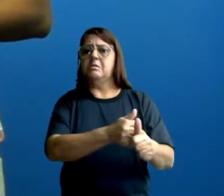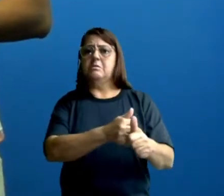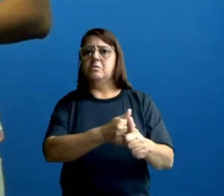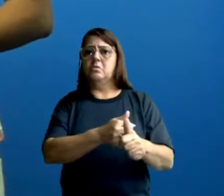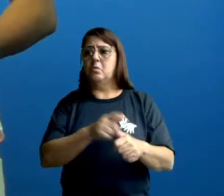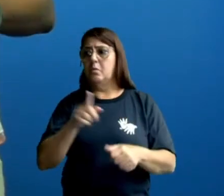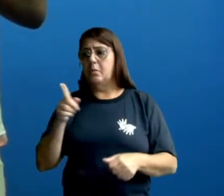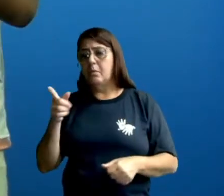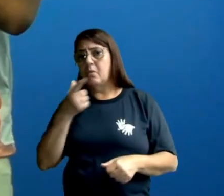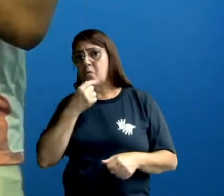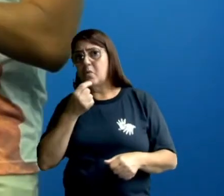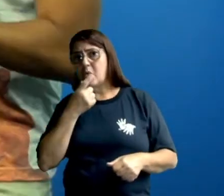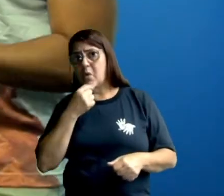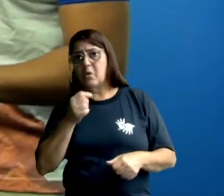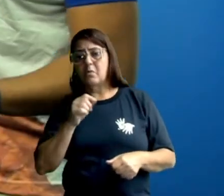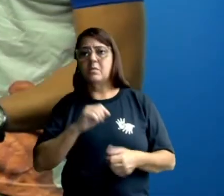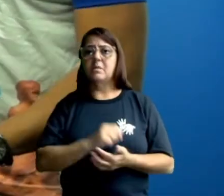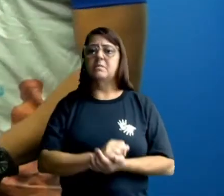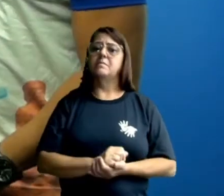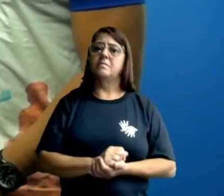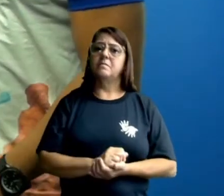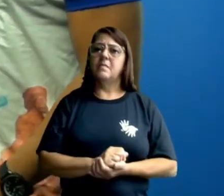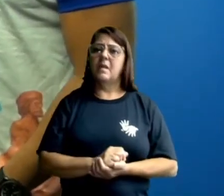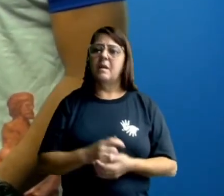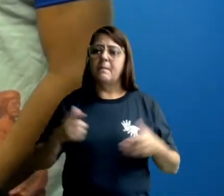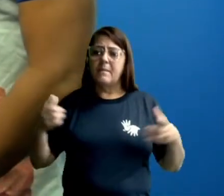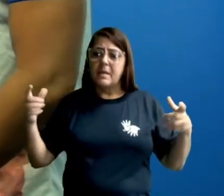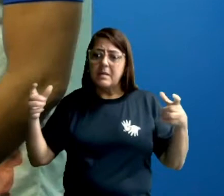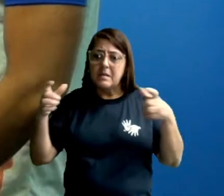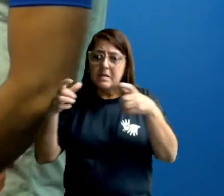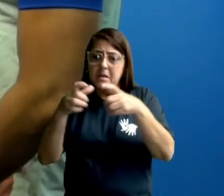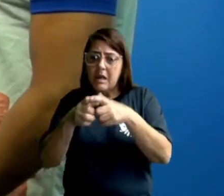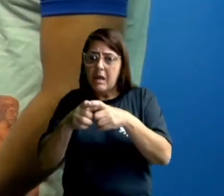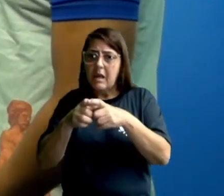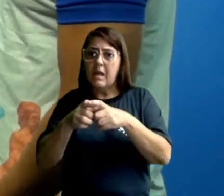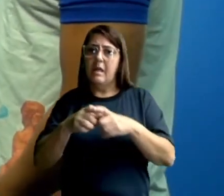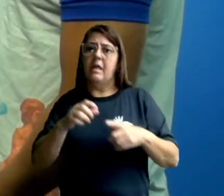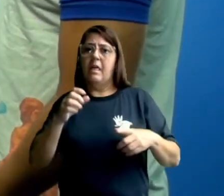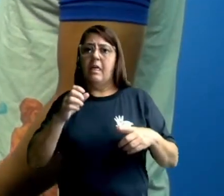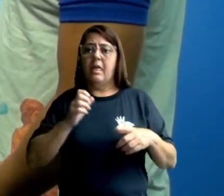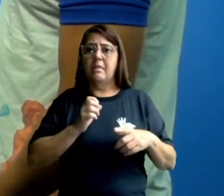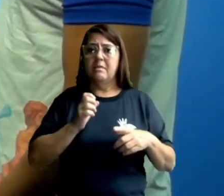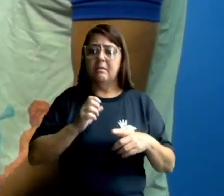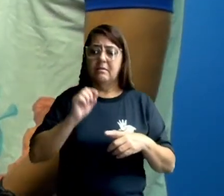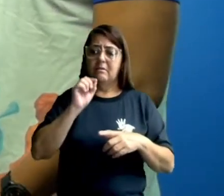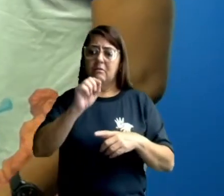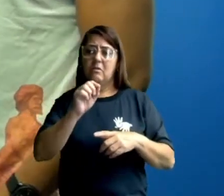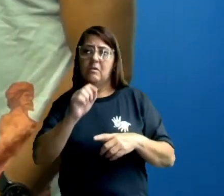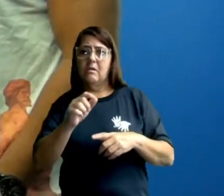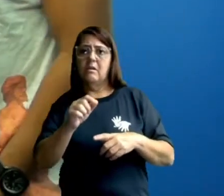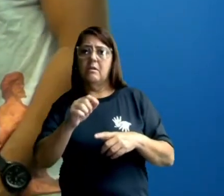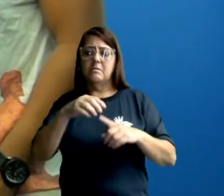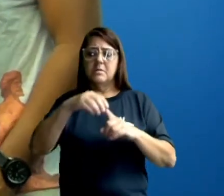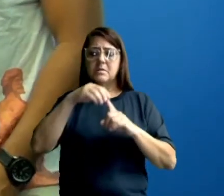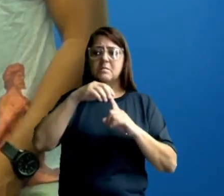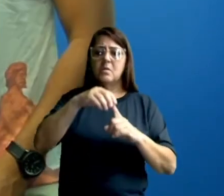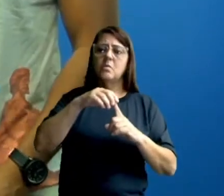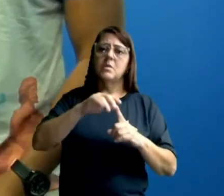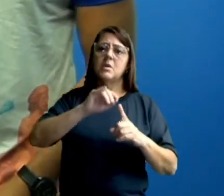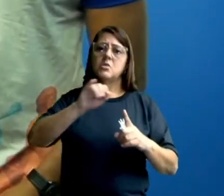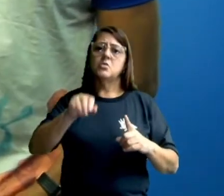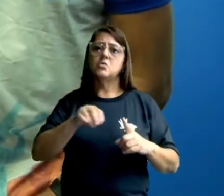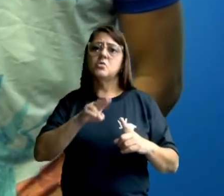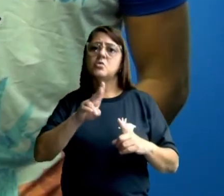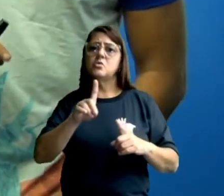por Hitler. Então, quando nós falamos aqui sobre minorias étnicas foram duramente perseguidas, especialmente os judeus,